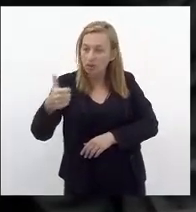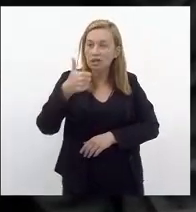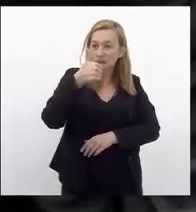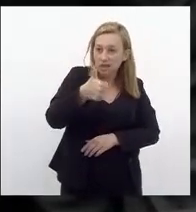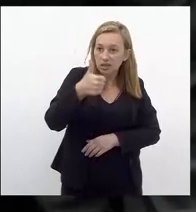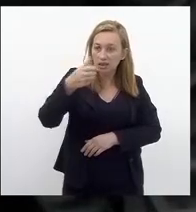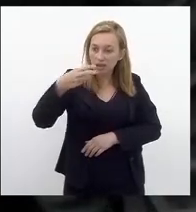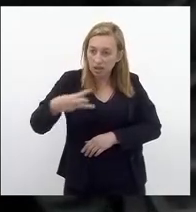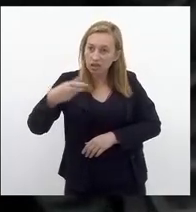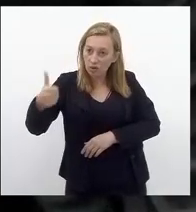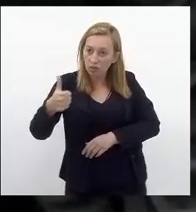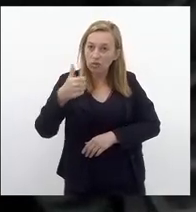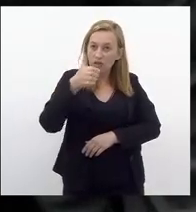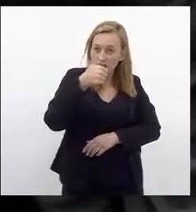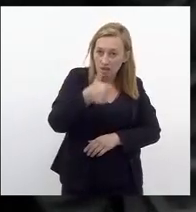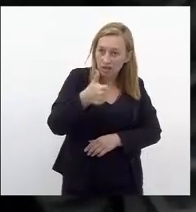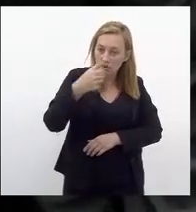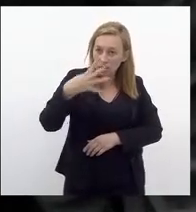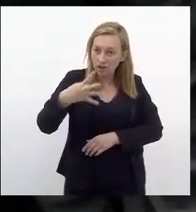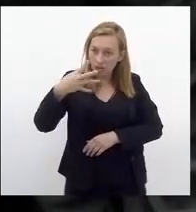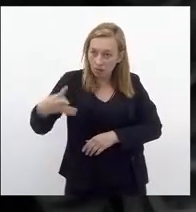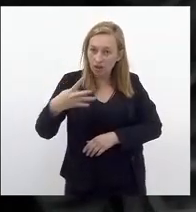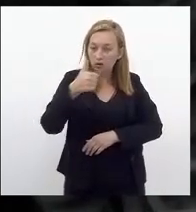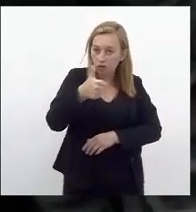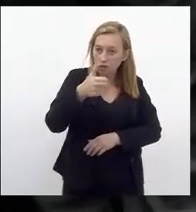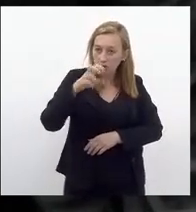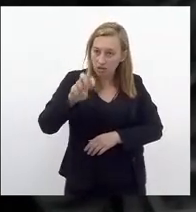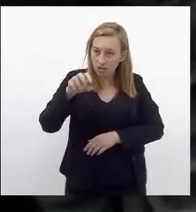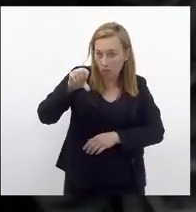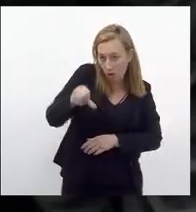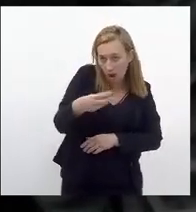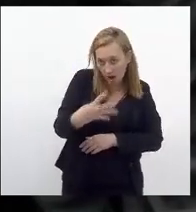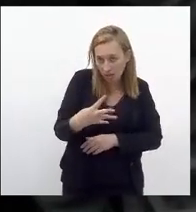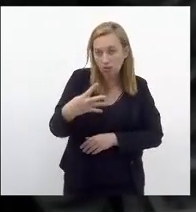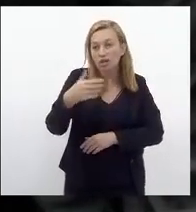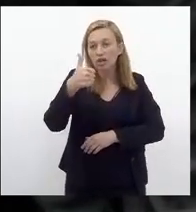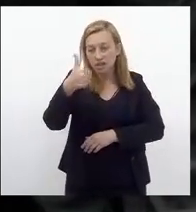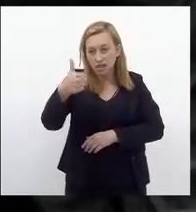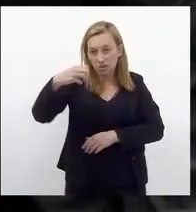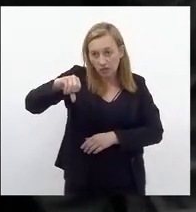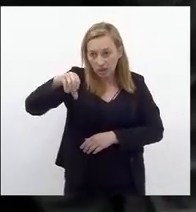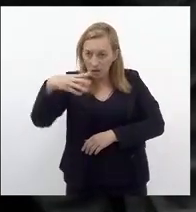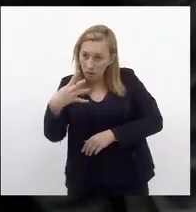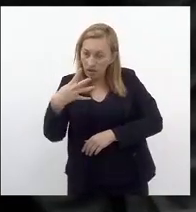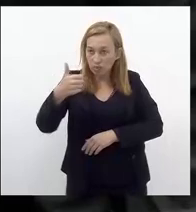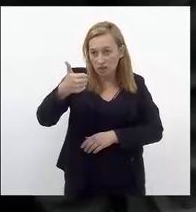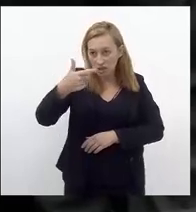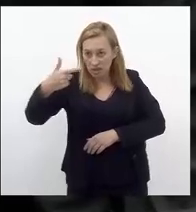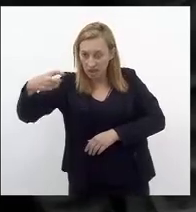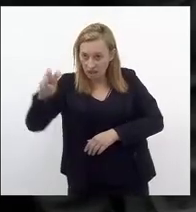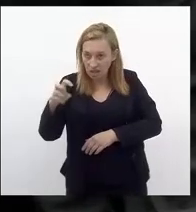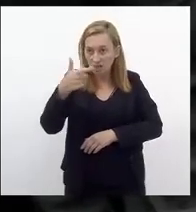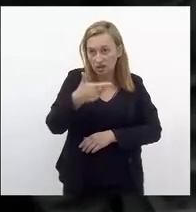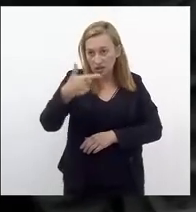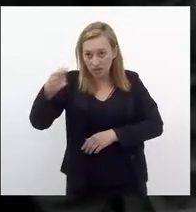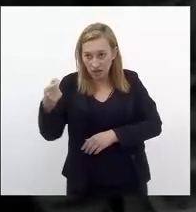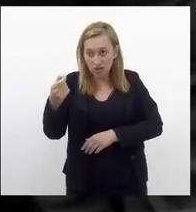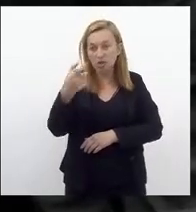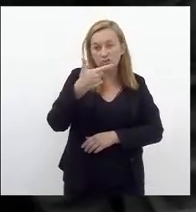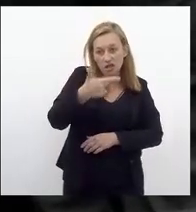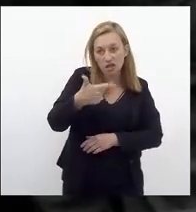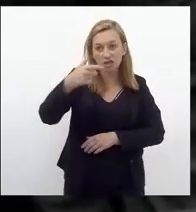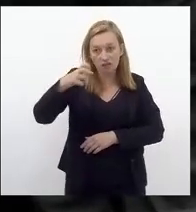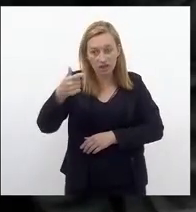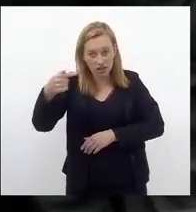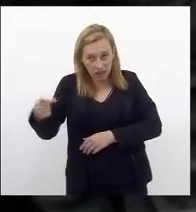131 144 154 194 215 220